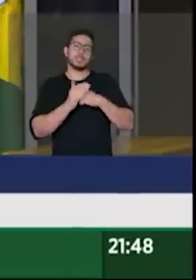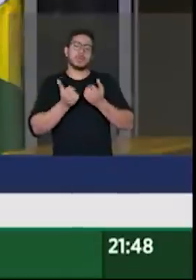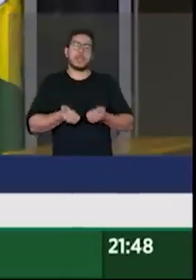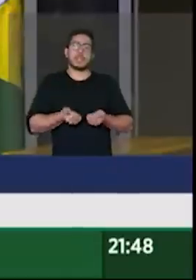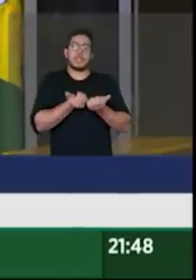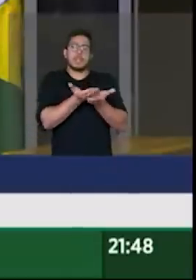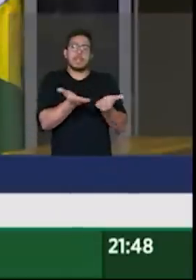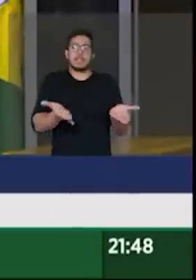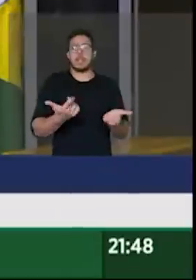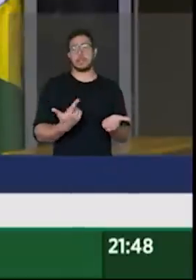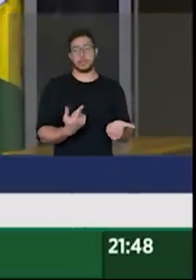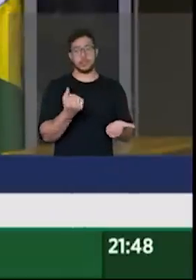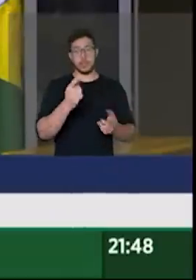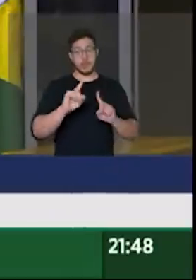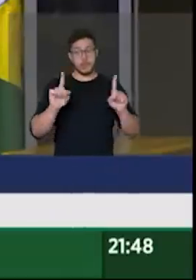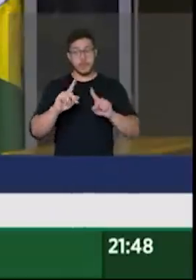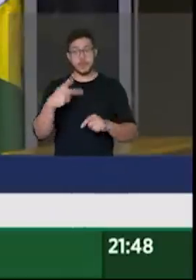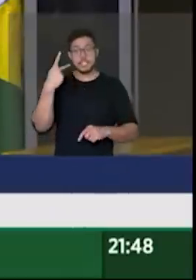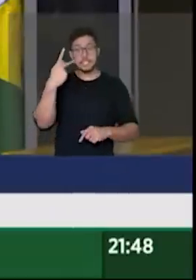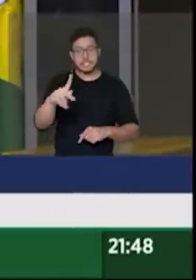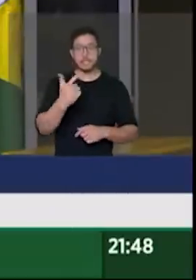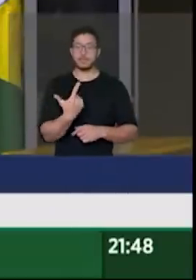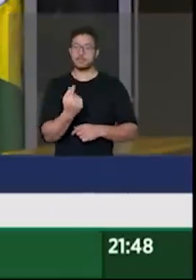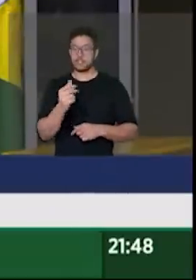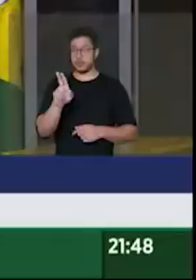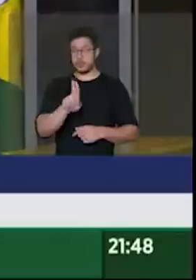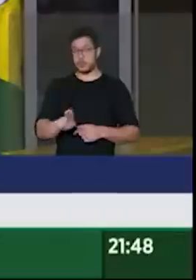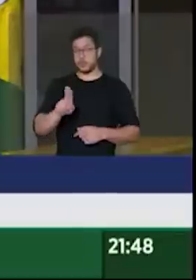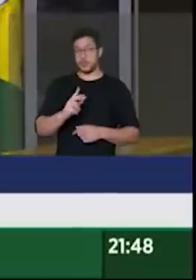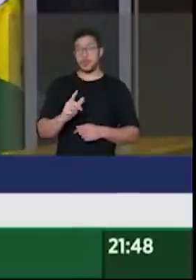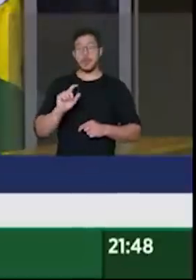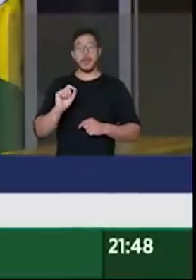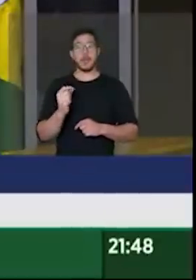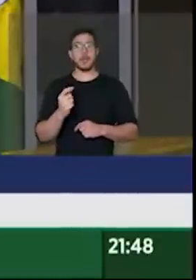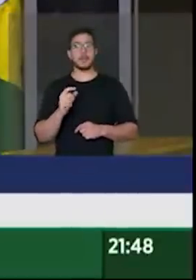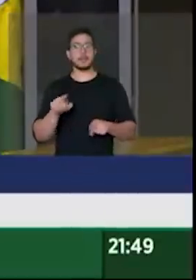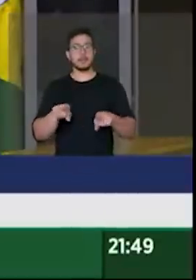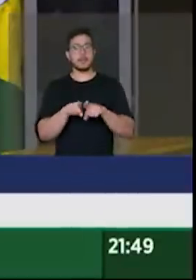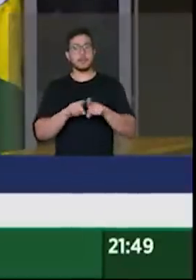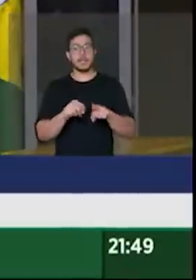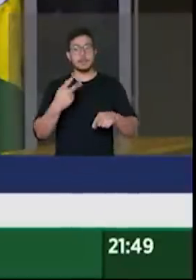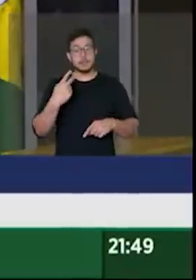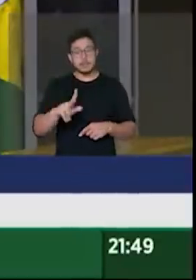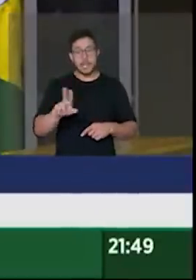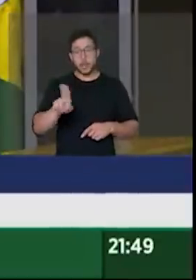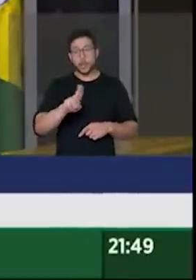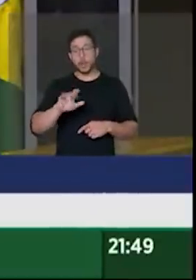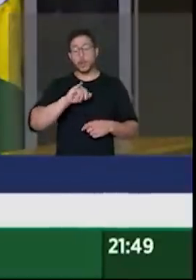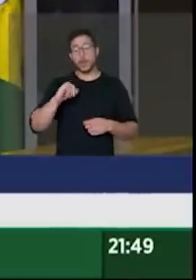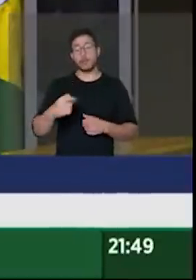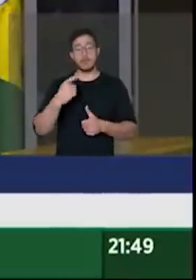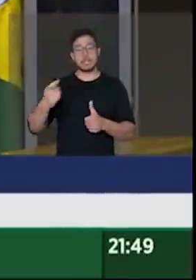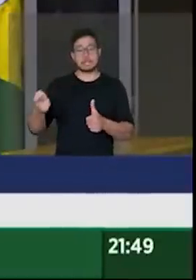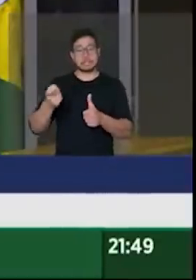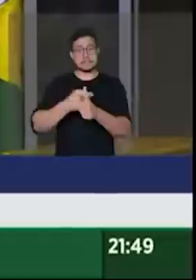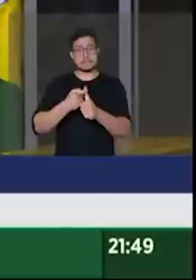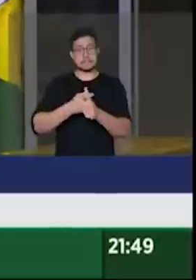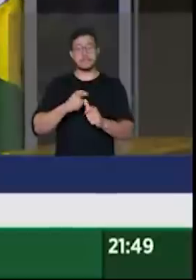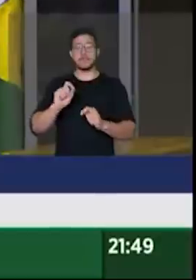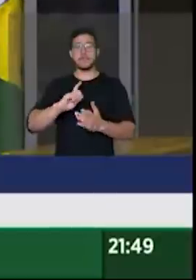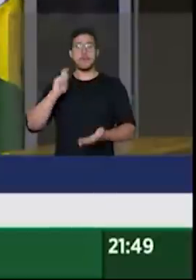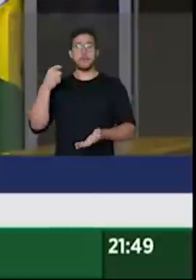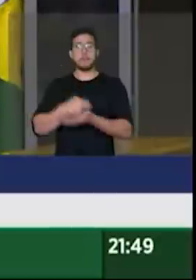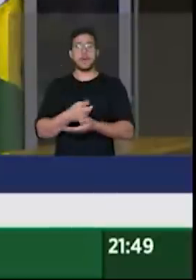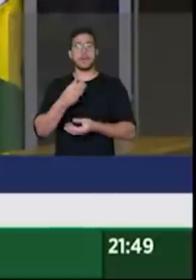fazendo um favor. É o seu dinheiro que está sendo utilizado. Pior, é o seu nome que está sendo utilizado para fazer uma dívida que só vai